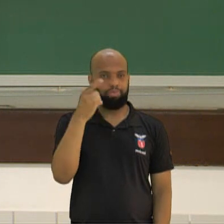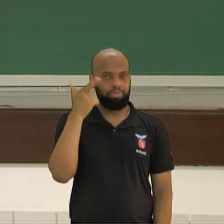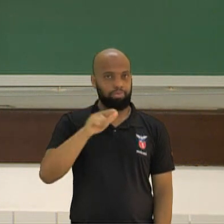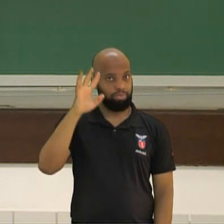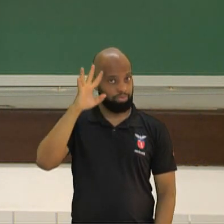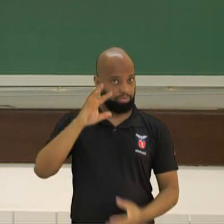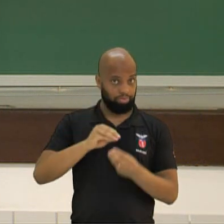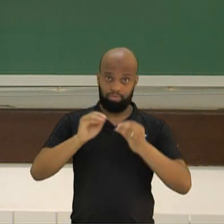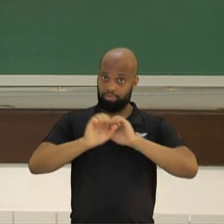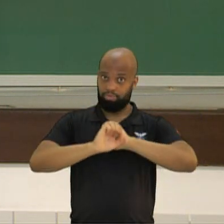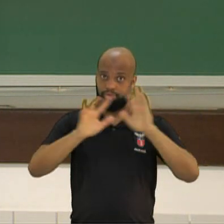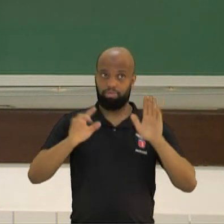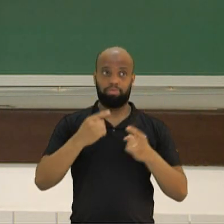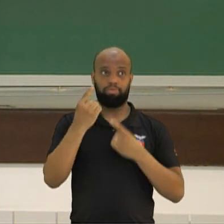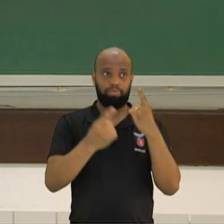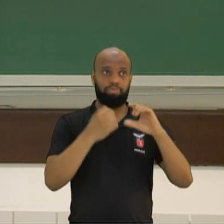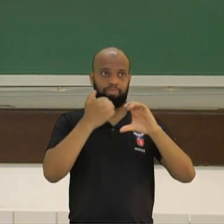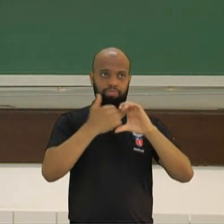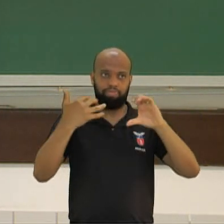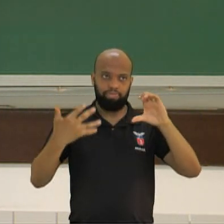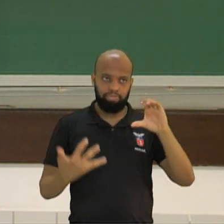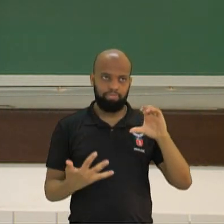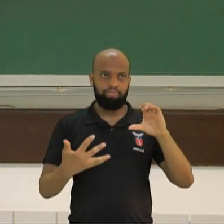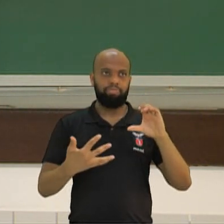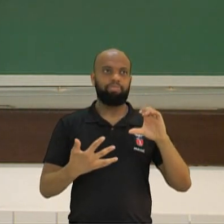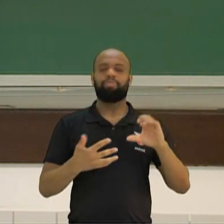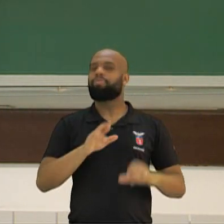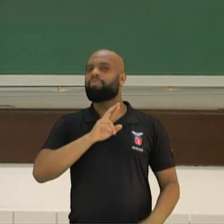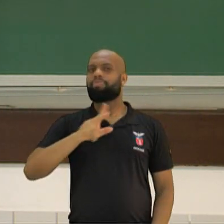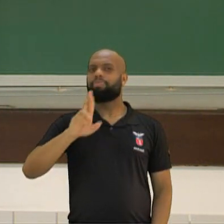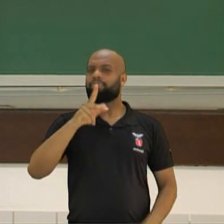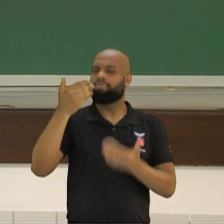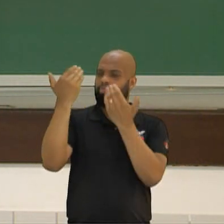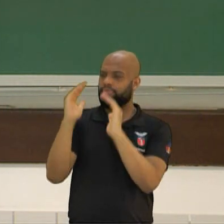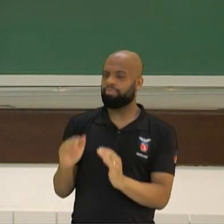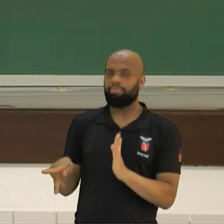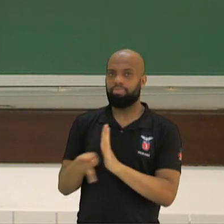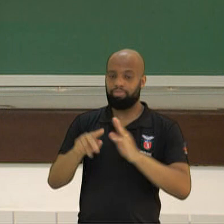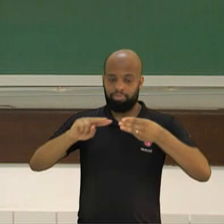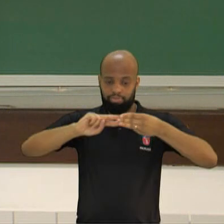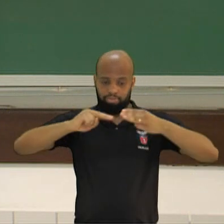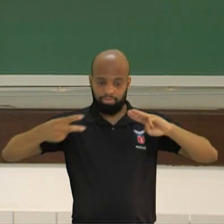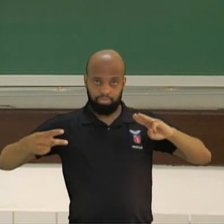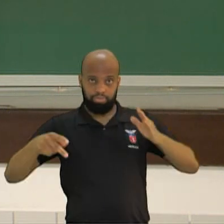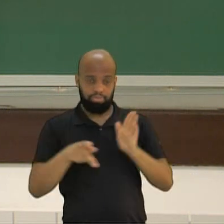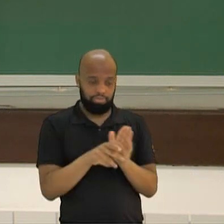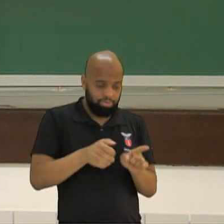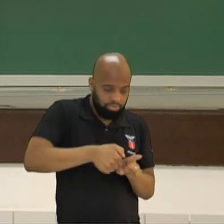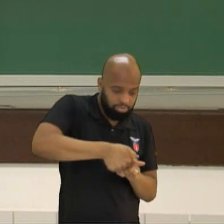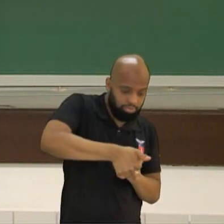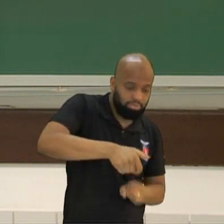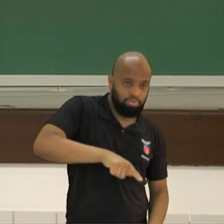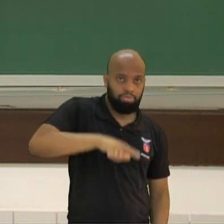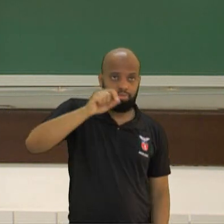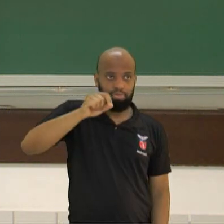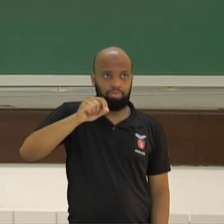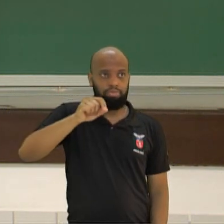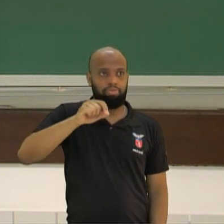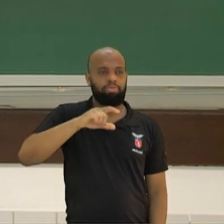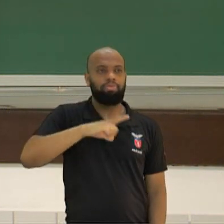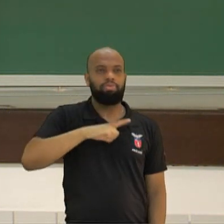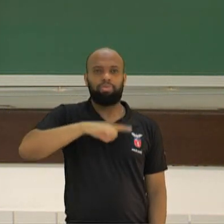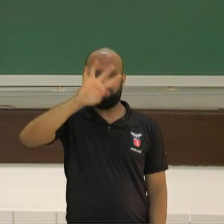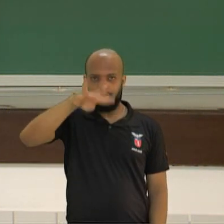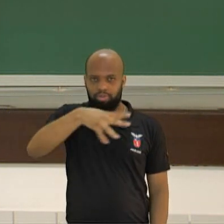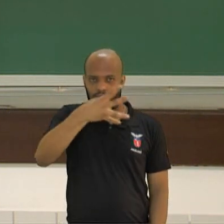entenderam. Qual dessas características não foi analisada por Mendel nas ervilhas escolhidas? Tem um quadro aí nos